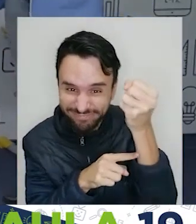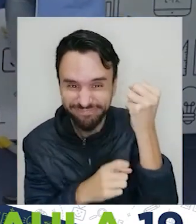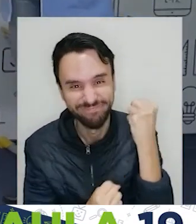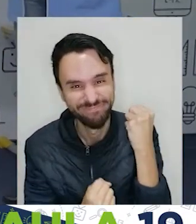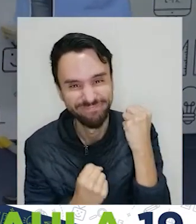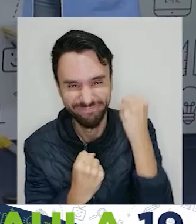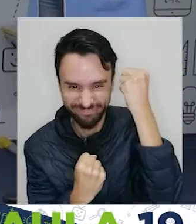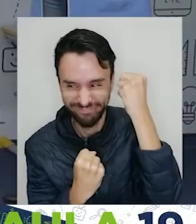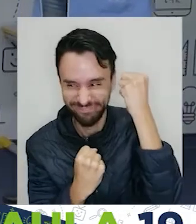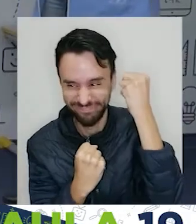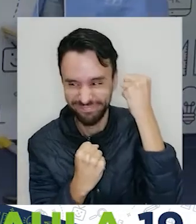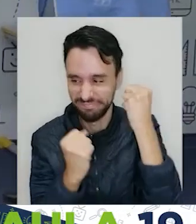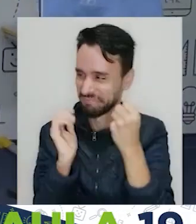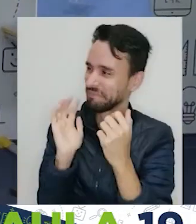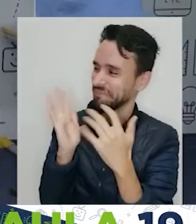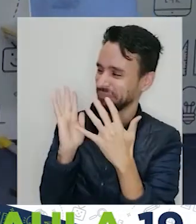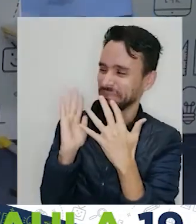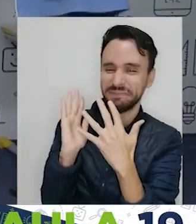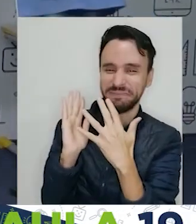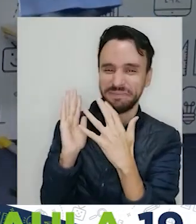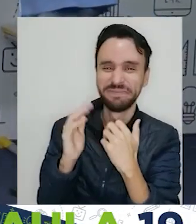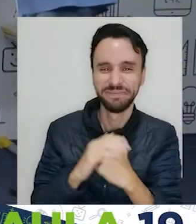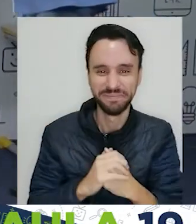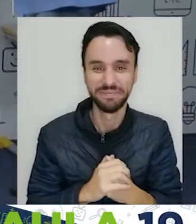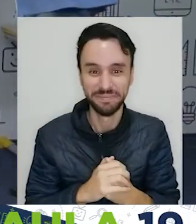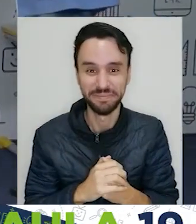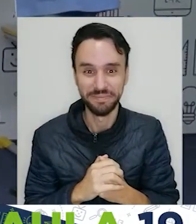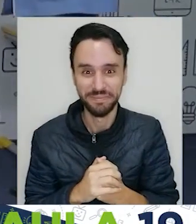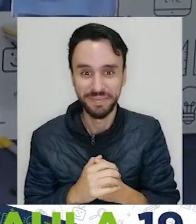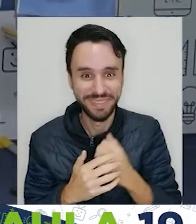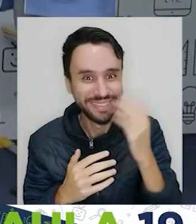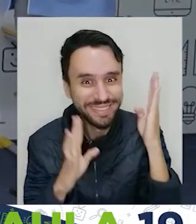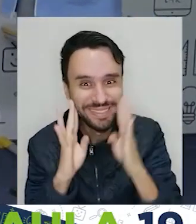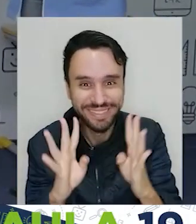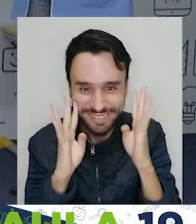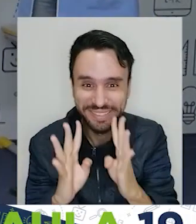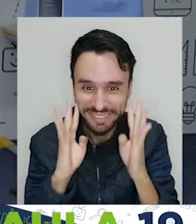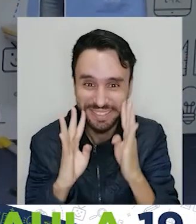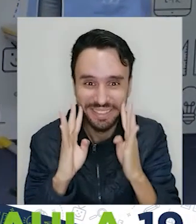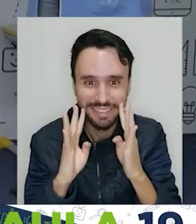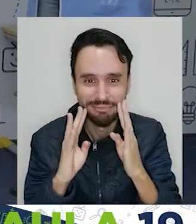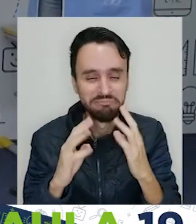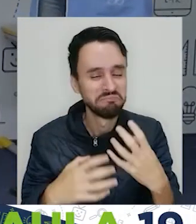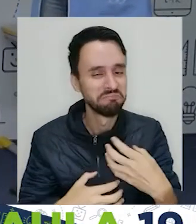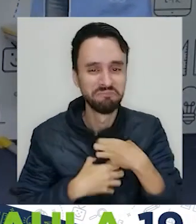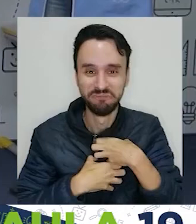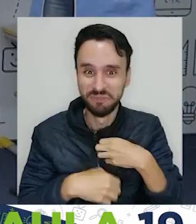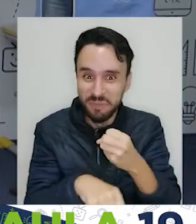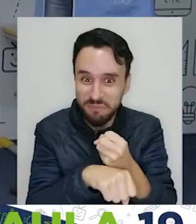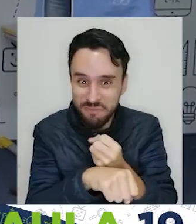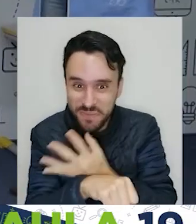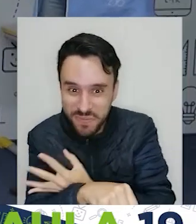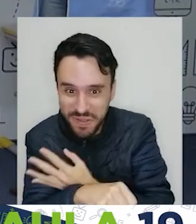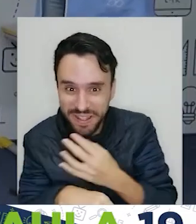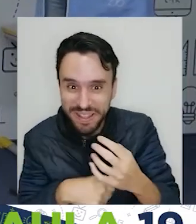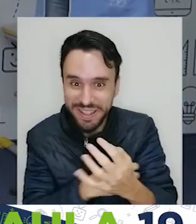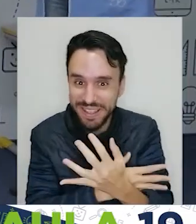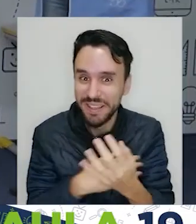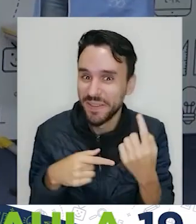Muito bem. Eu ganhei. Que legal. Foi bem divertido, né, professora Muito Suzy? Emocionante, porque nós ficamos